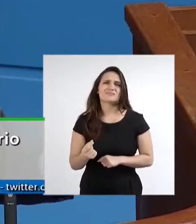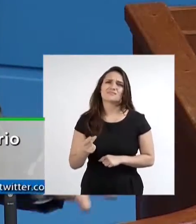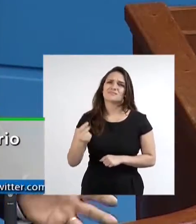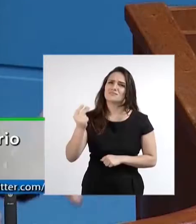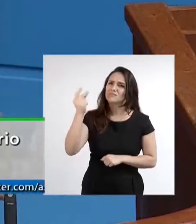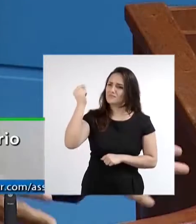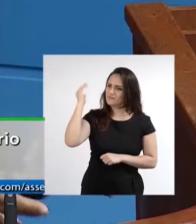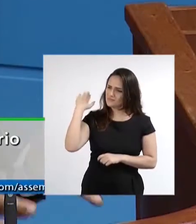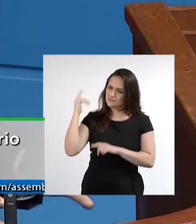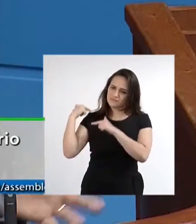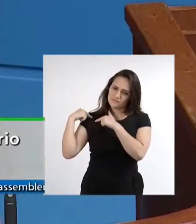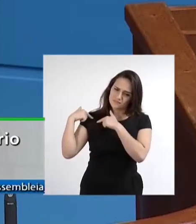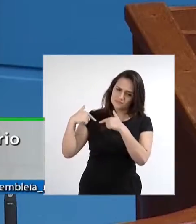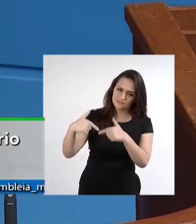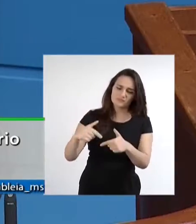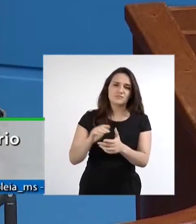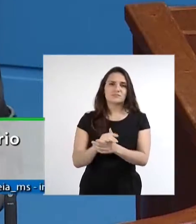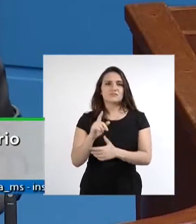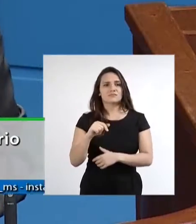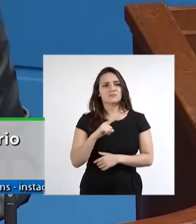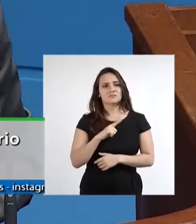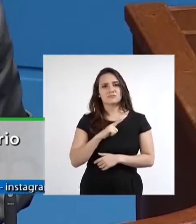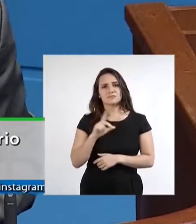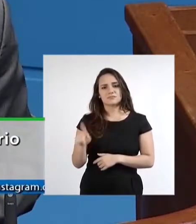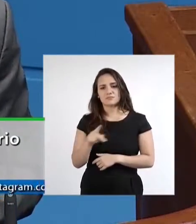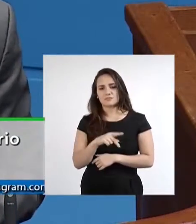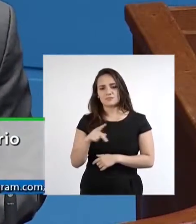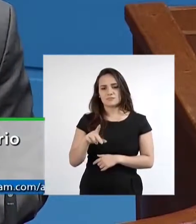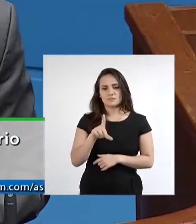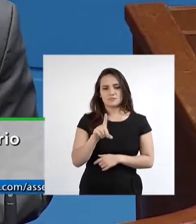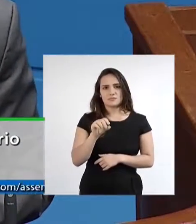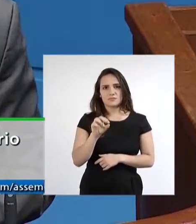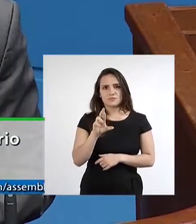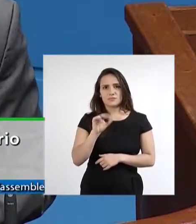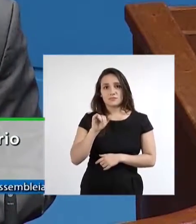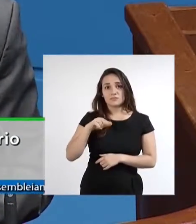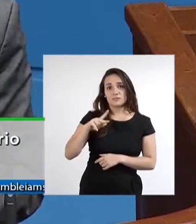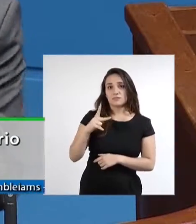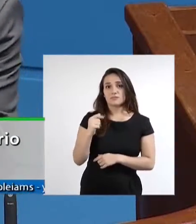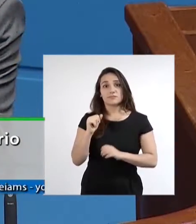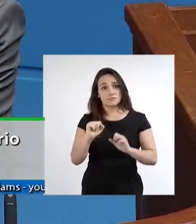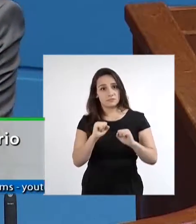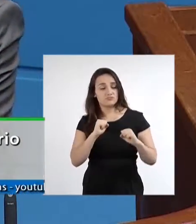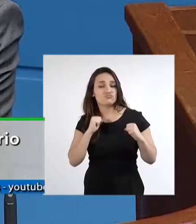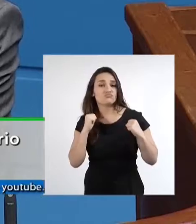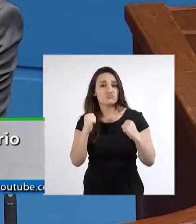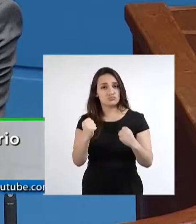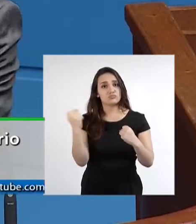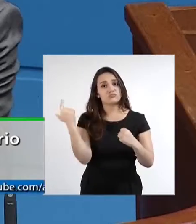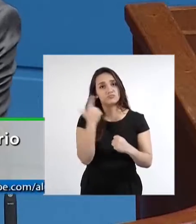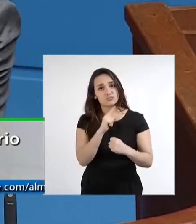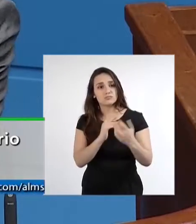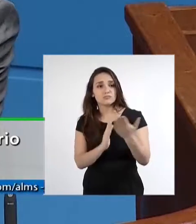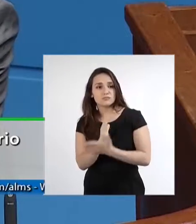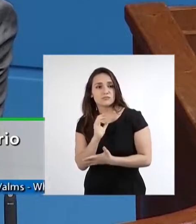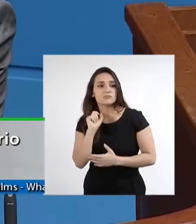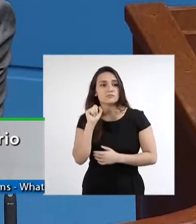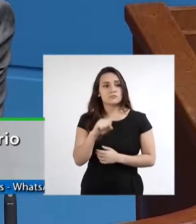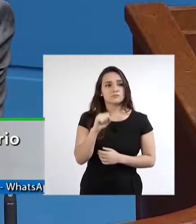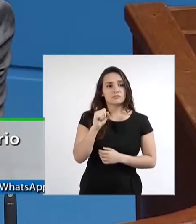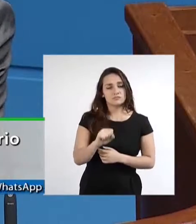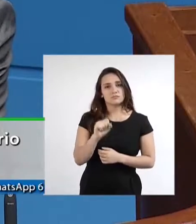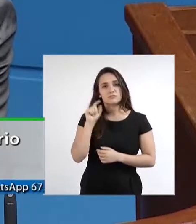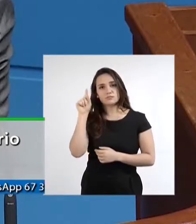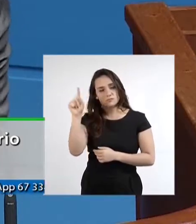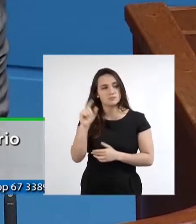luta, e a professora Dorinha trabalhando com muita ênfase para que nós aprovemos, que ela seja aprovada lá no